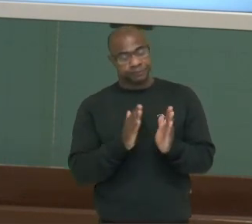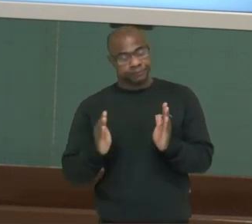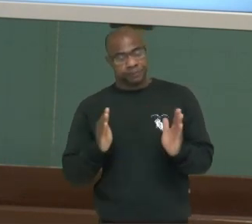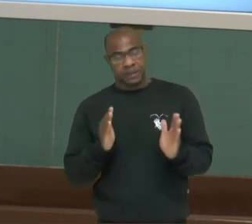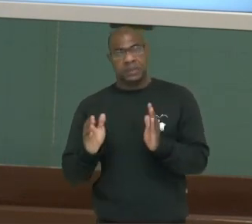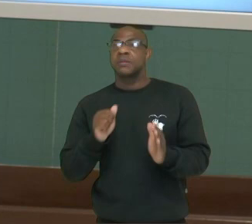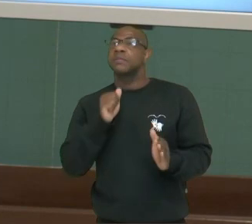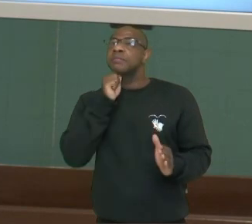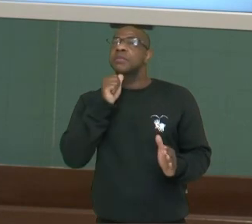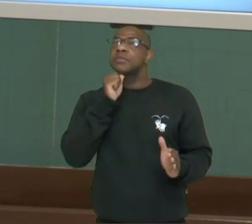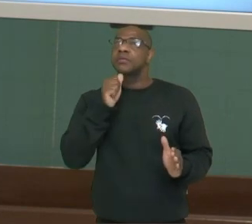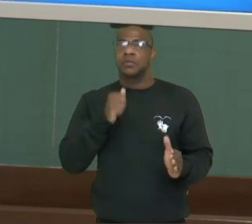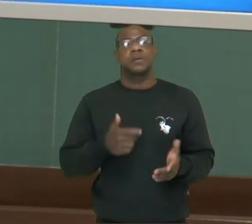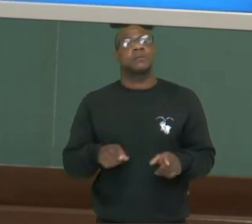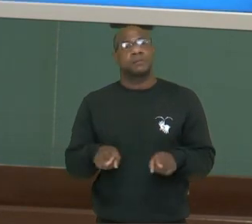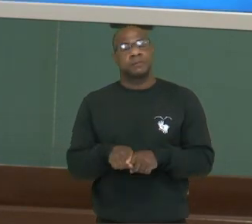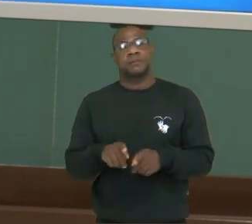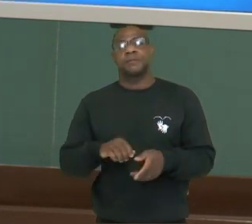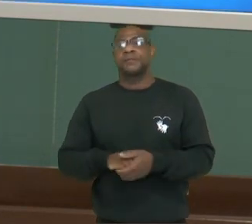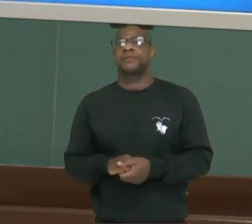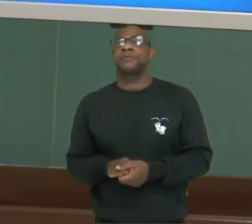ciclo menstrual.